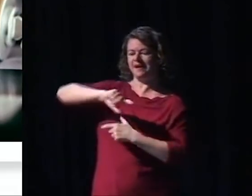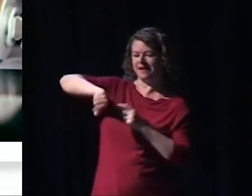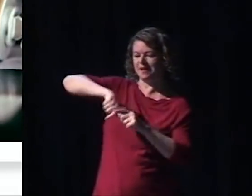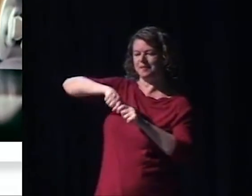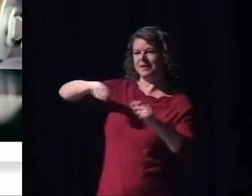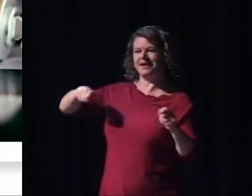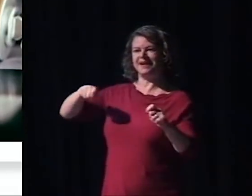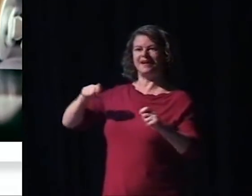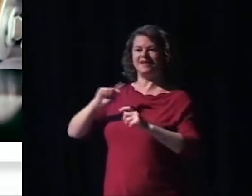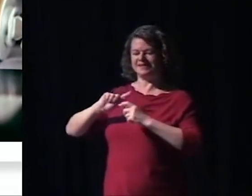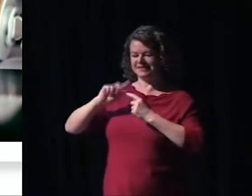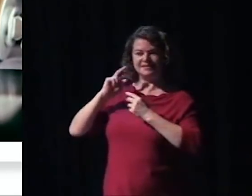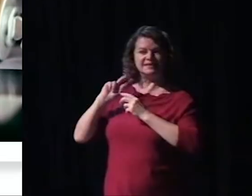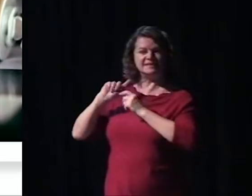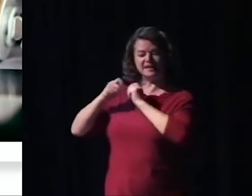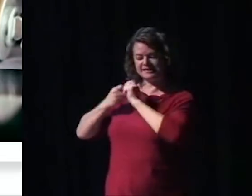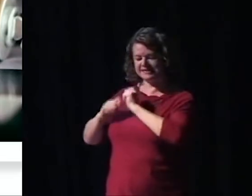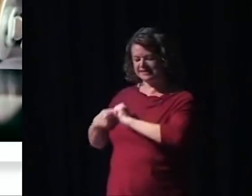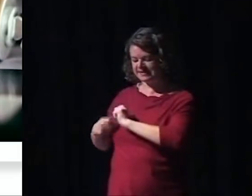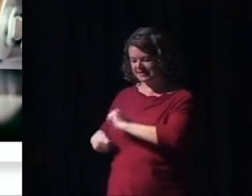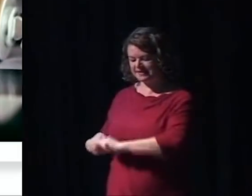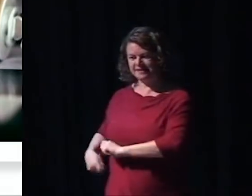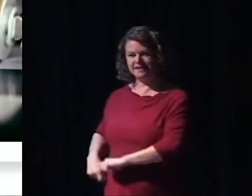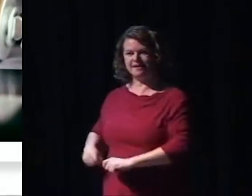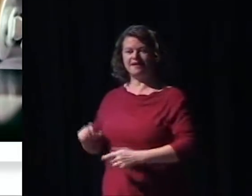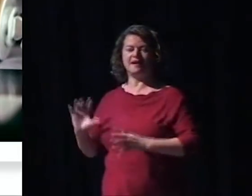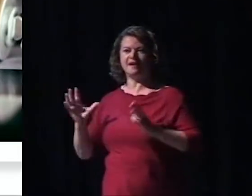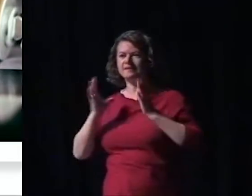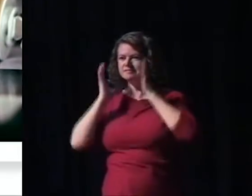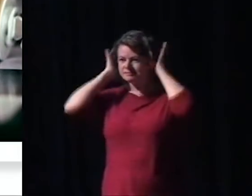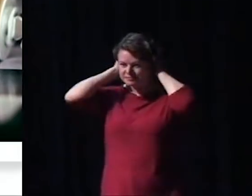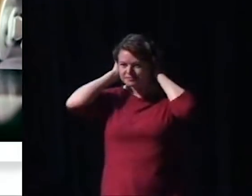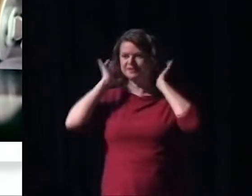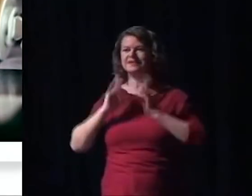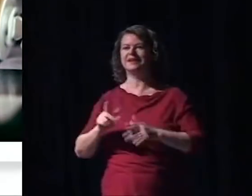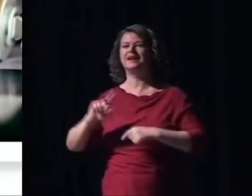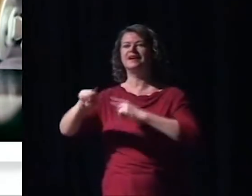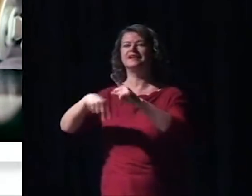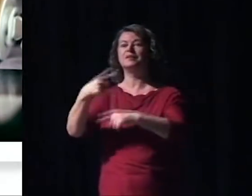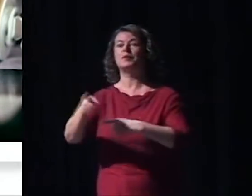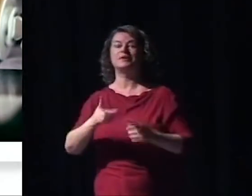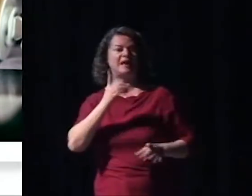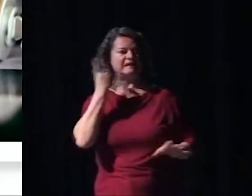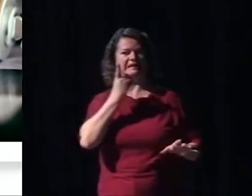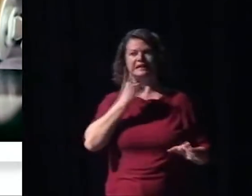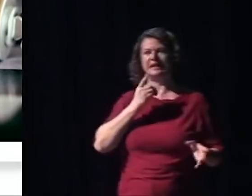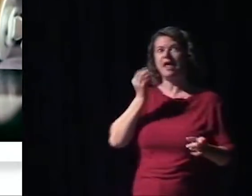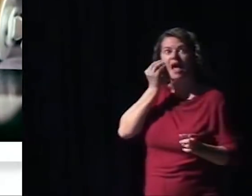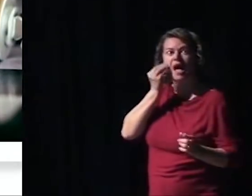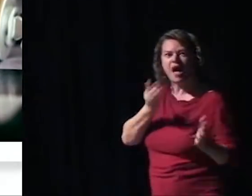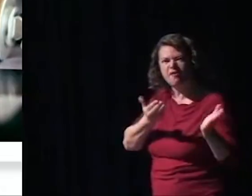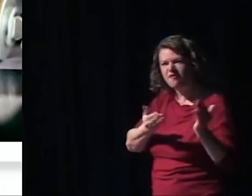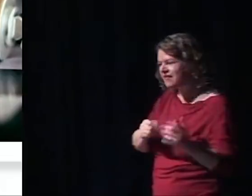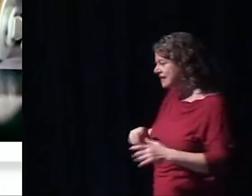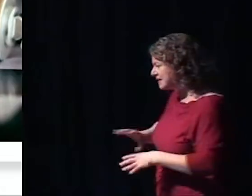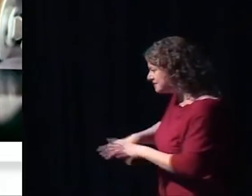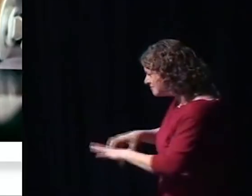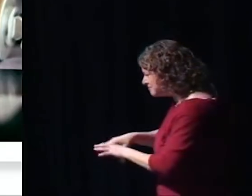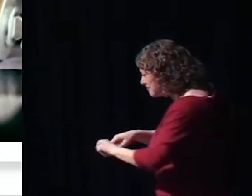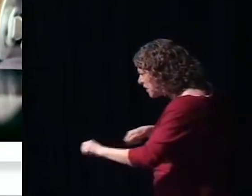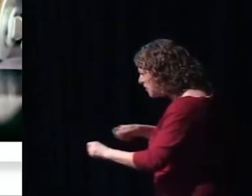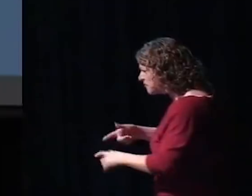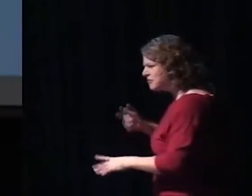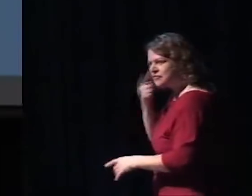com uma lançadeira, ficarei tão fraco como qualquer outro homem. Assim, quando ele dormia, Dalila teceu as sete tranças na sua cabeça, num pano, e aprendeu